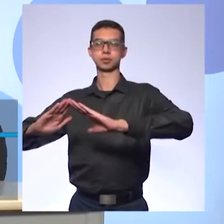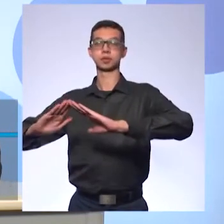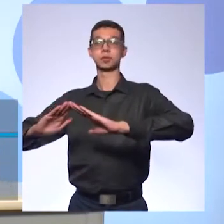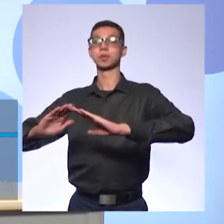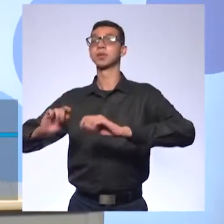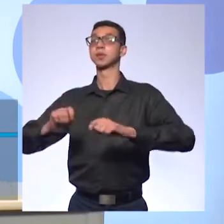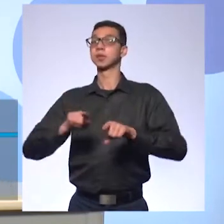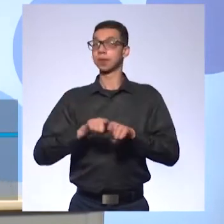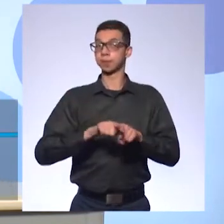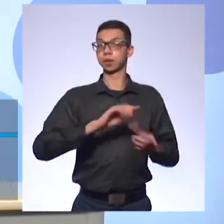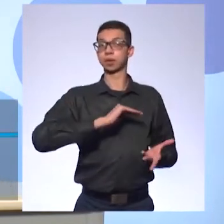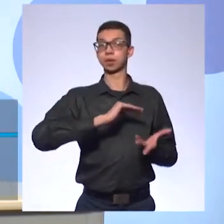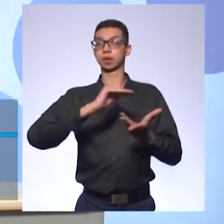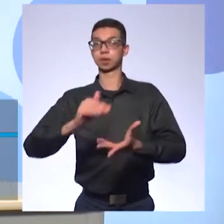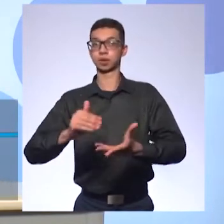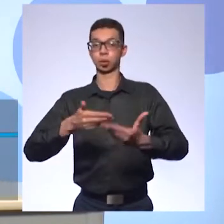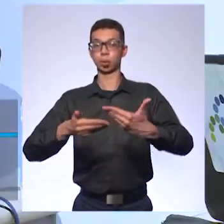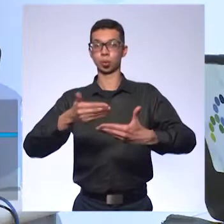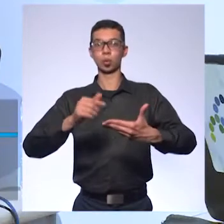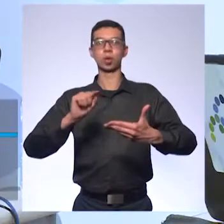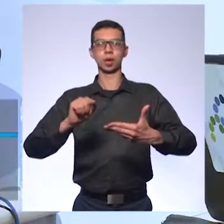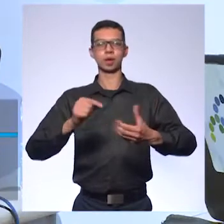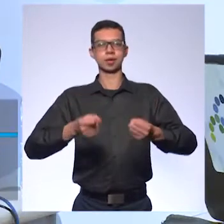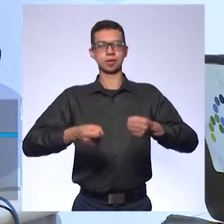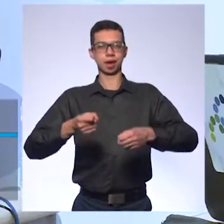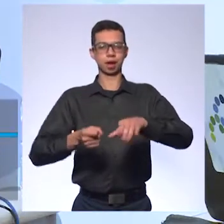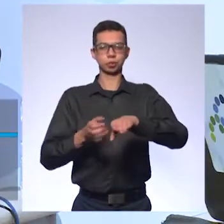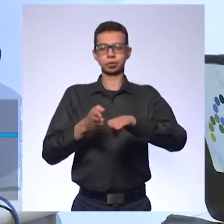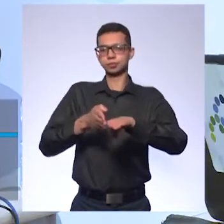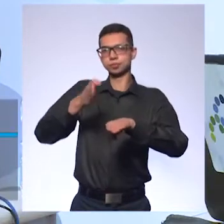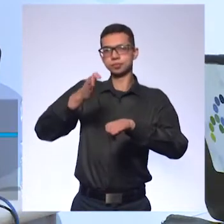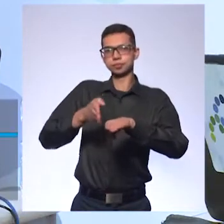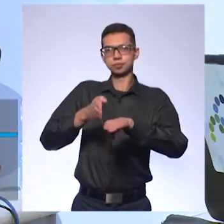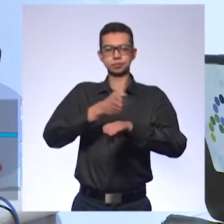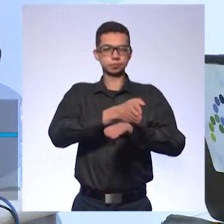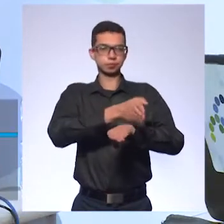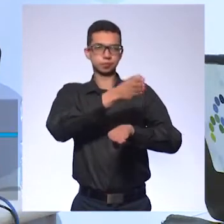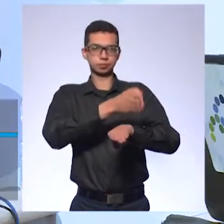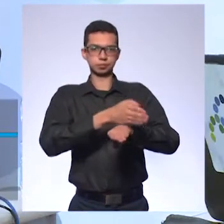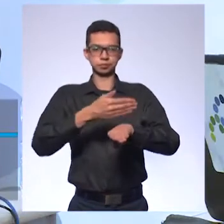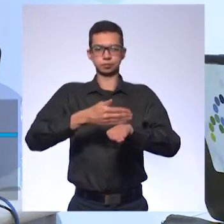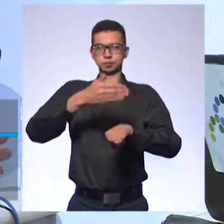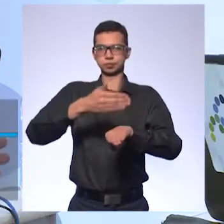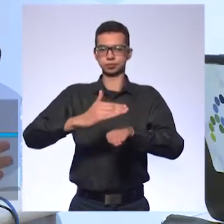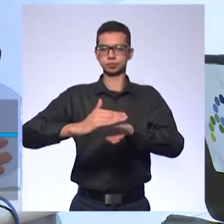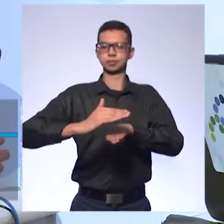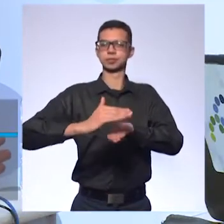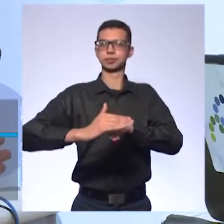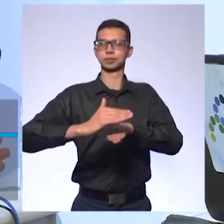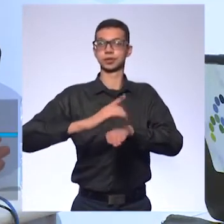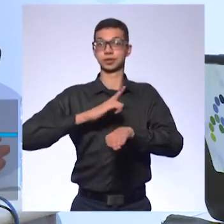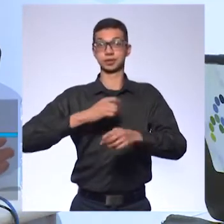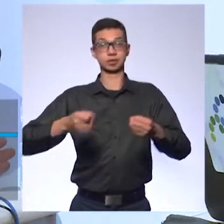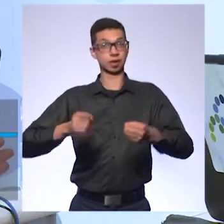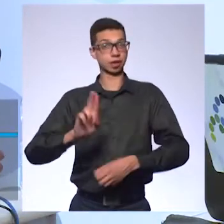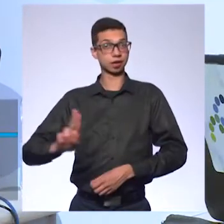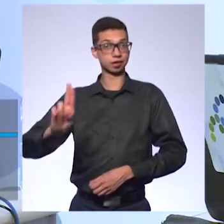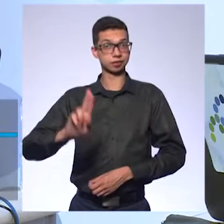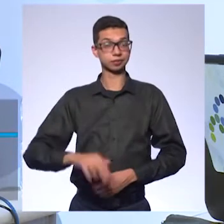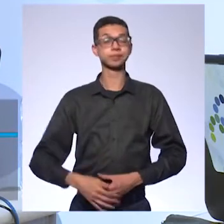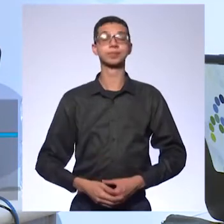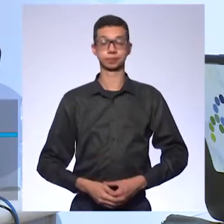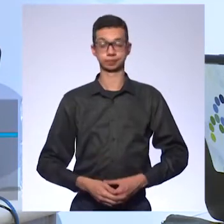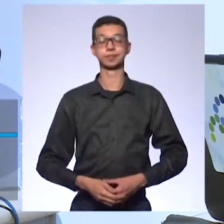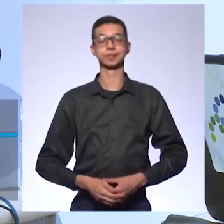entender esse raciocínio, né, professora? Isso, e como a professora Milene falou, dá para fazer esse exercício com tantas outras cadeias produtivas,